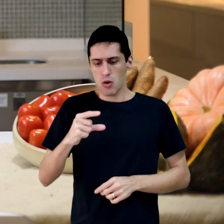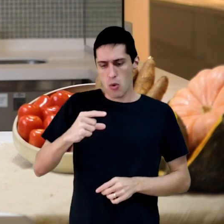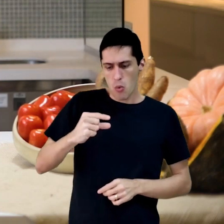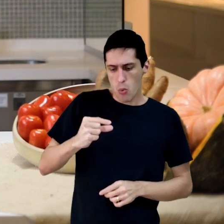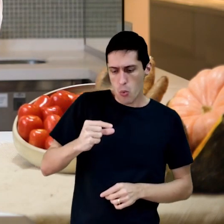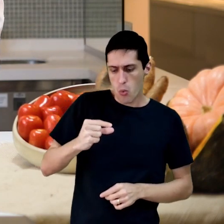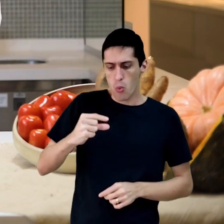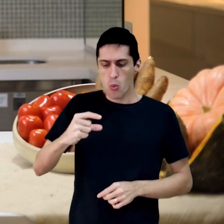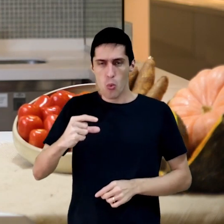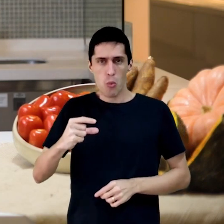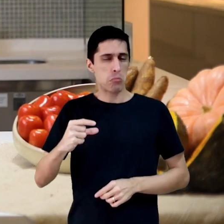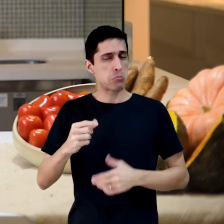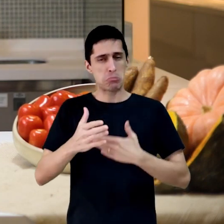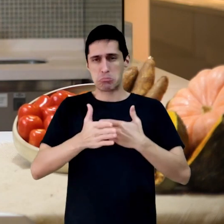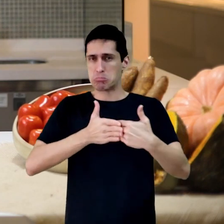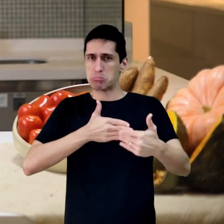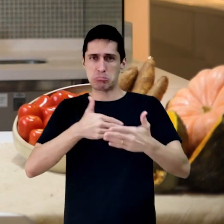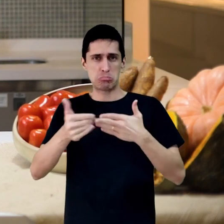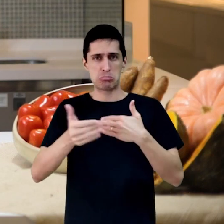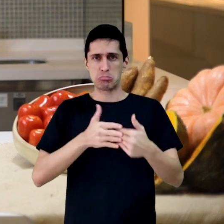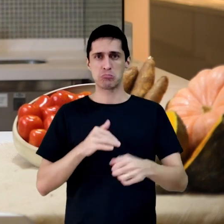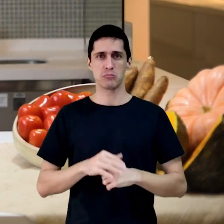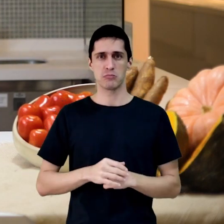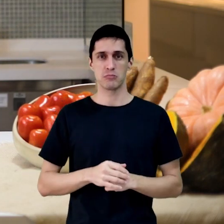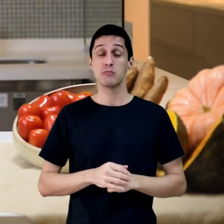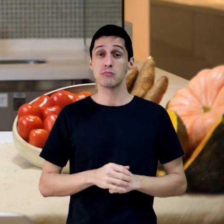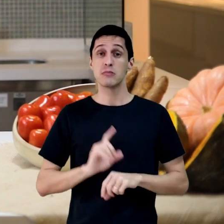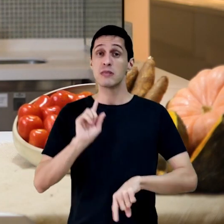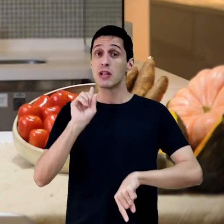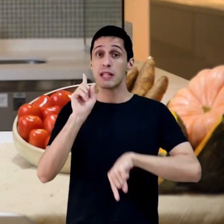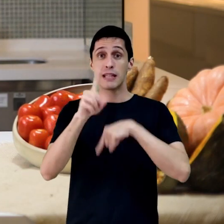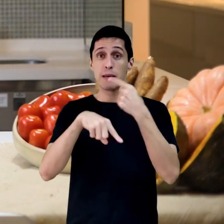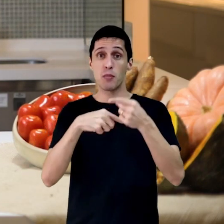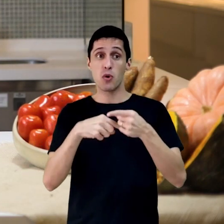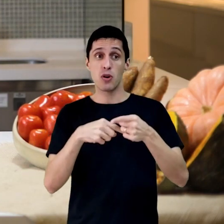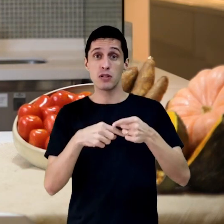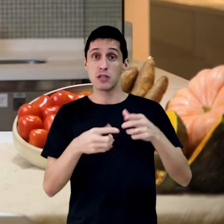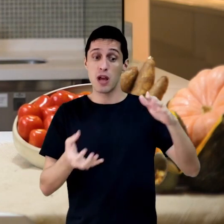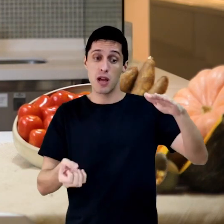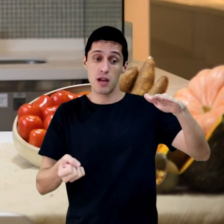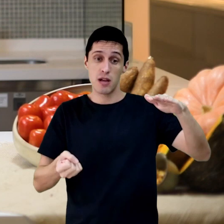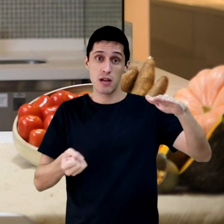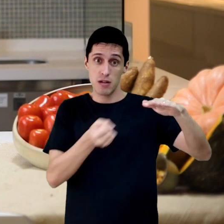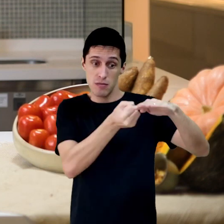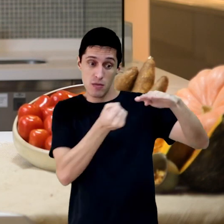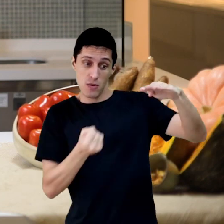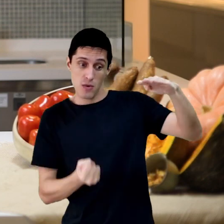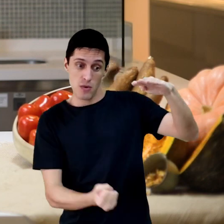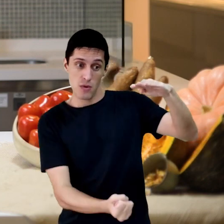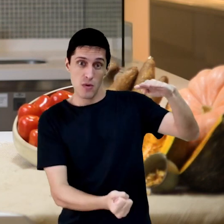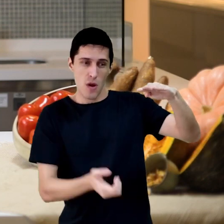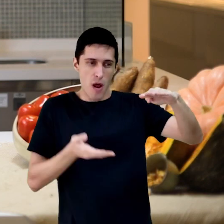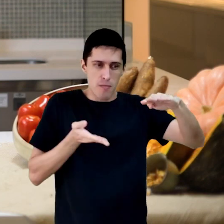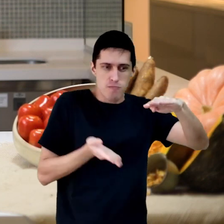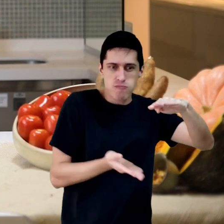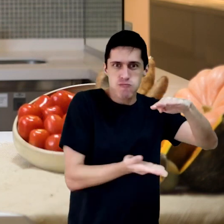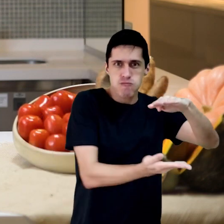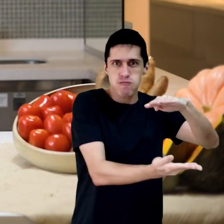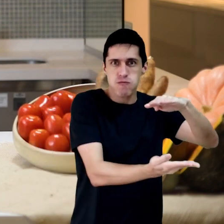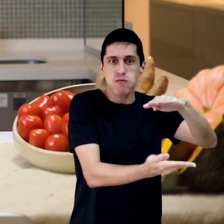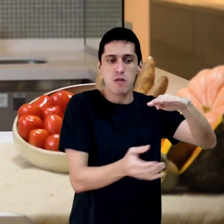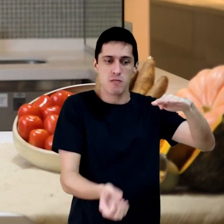cubos maiores. Isso aqui vai para o forno. A intenção nossa aqui é deixar ela bem molinha para bater